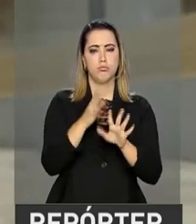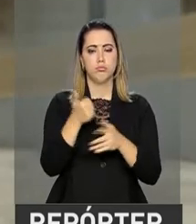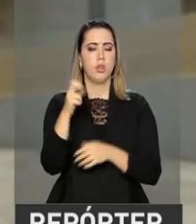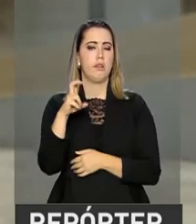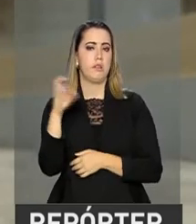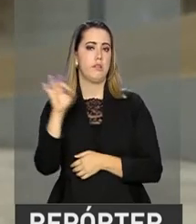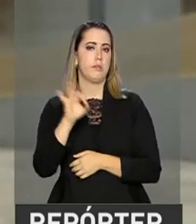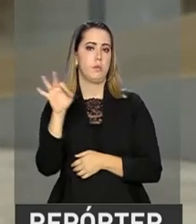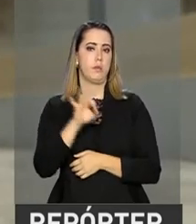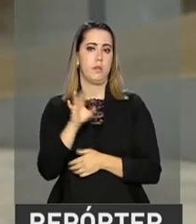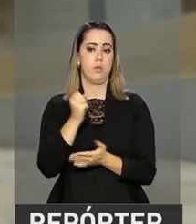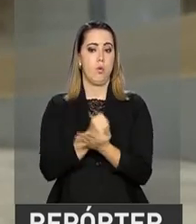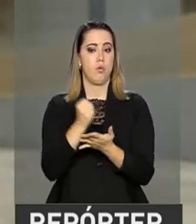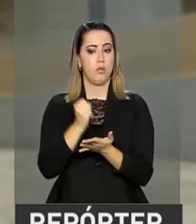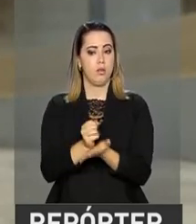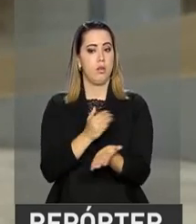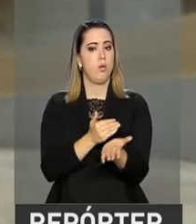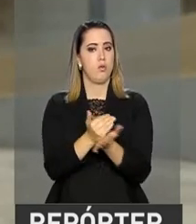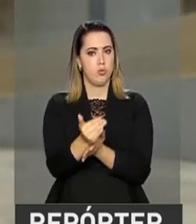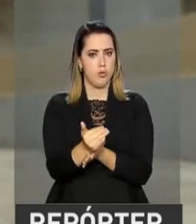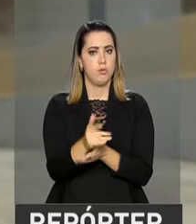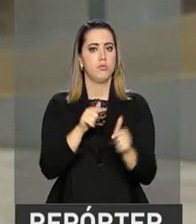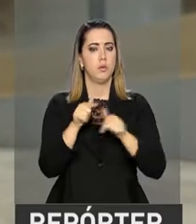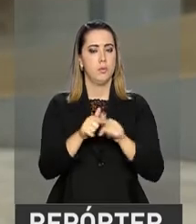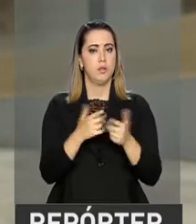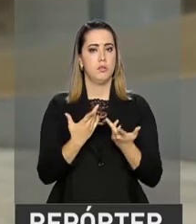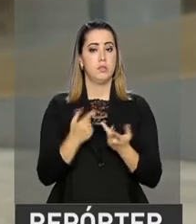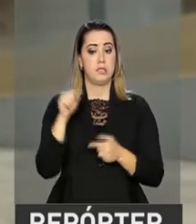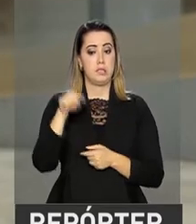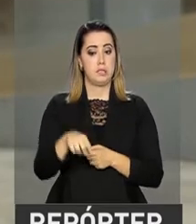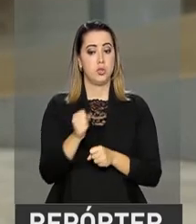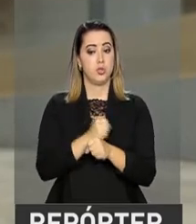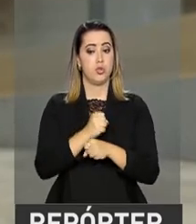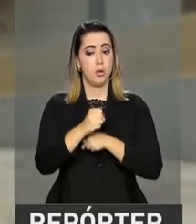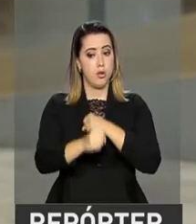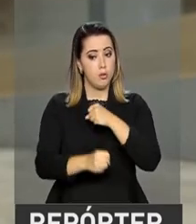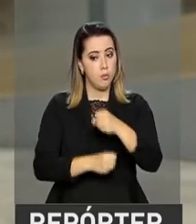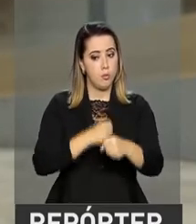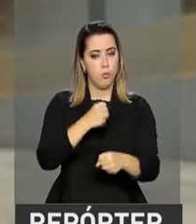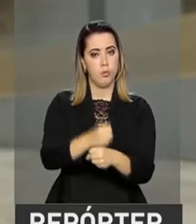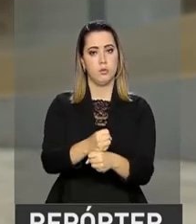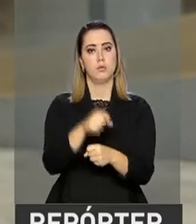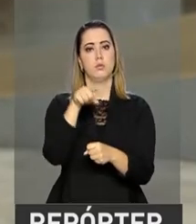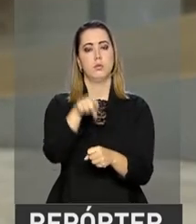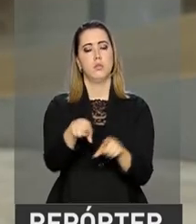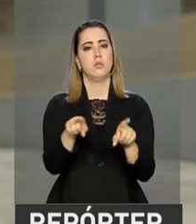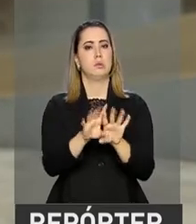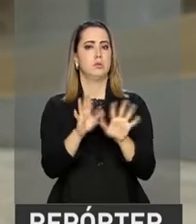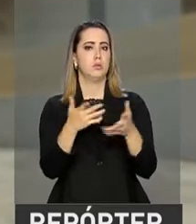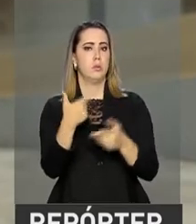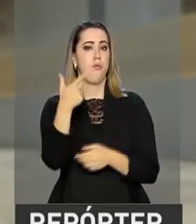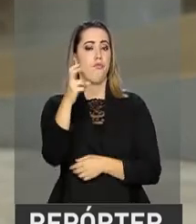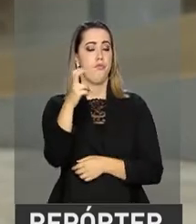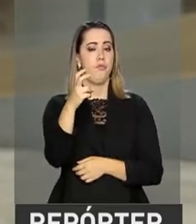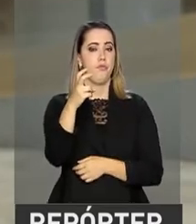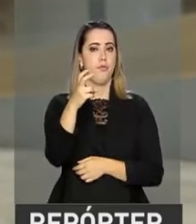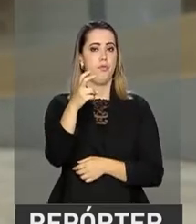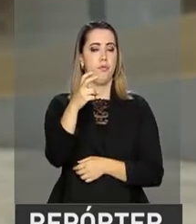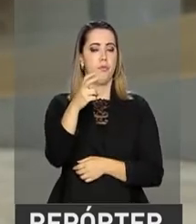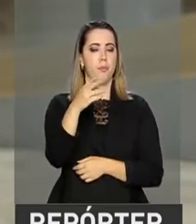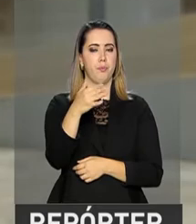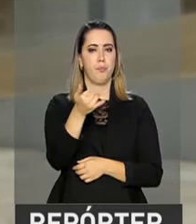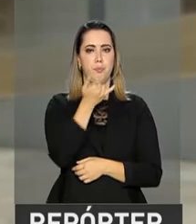15% a expectativa para passar de 17 para 2018 é de 27%